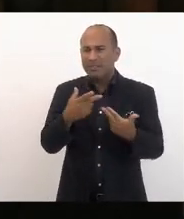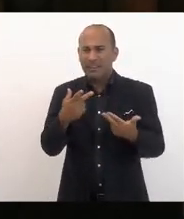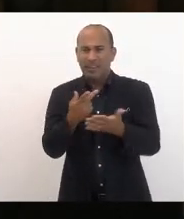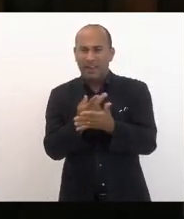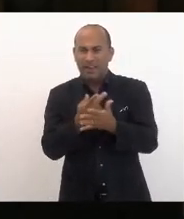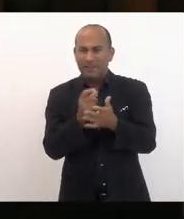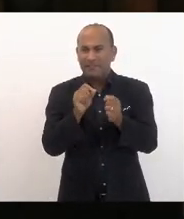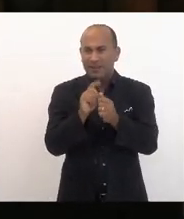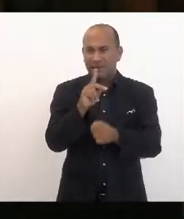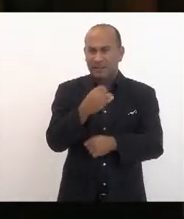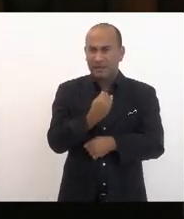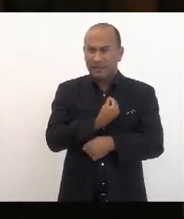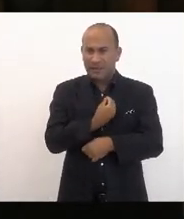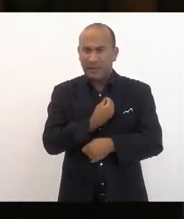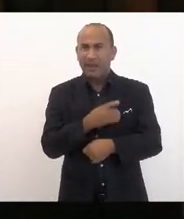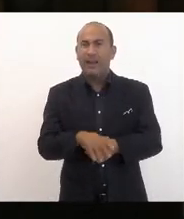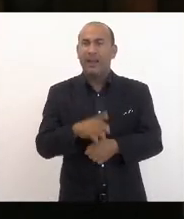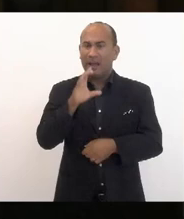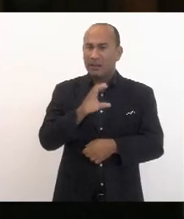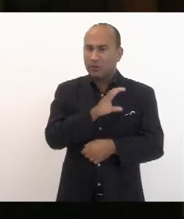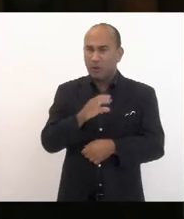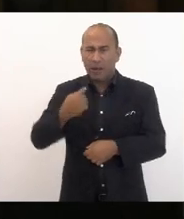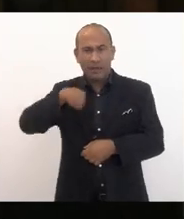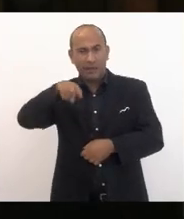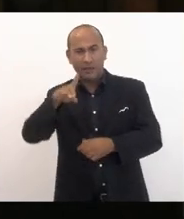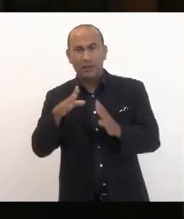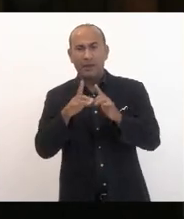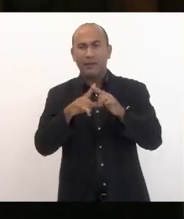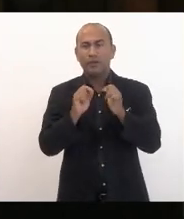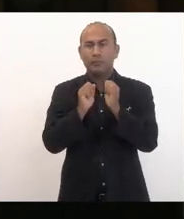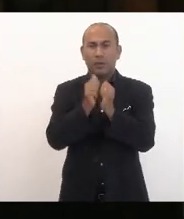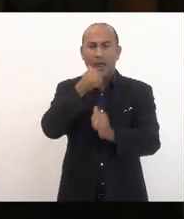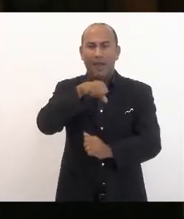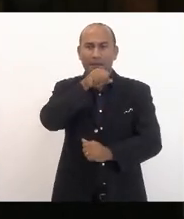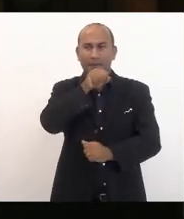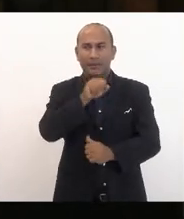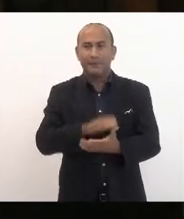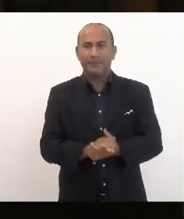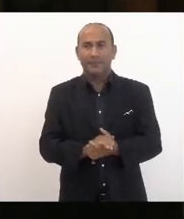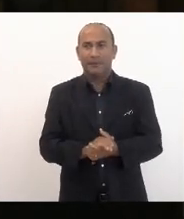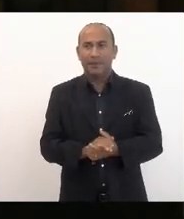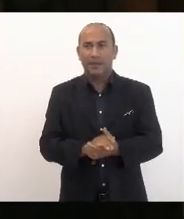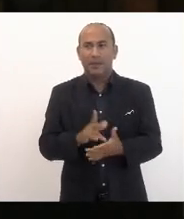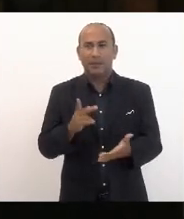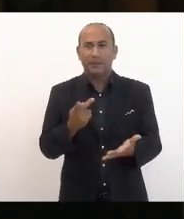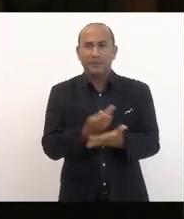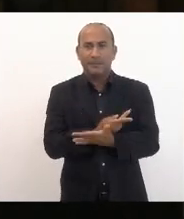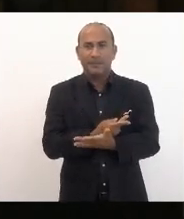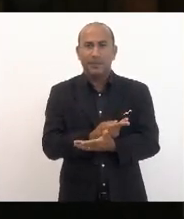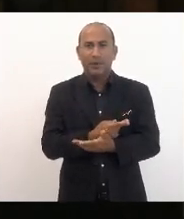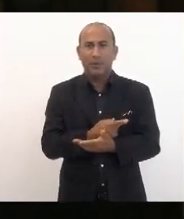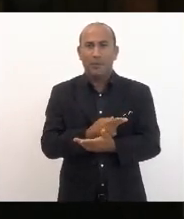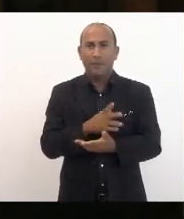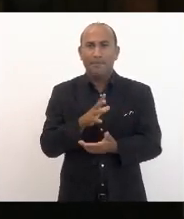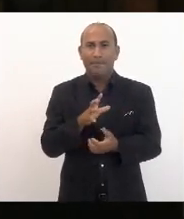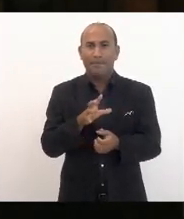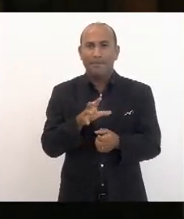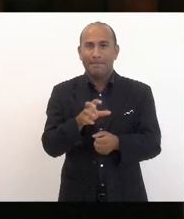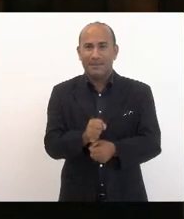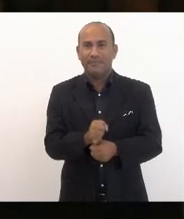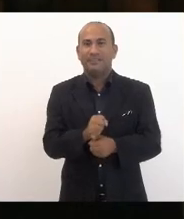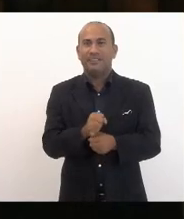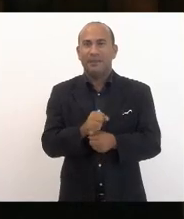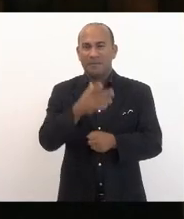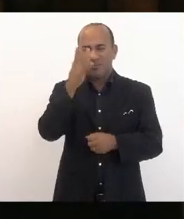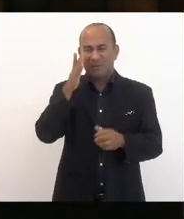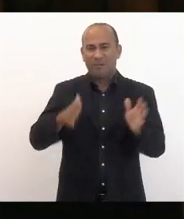que a deputada Marta Rocha, católica que é, indo à igreja com a mãe, foi covardemente interceptada por criminosos fortemente